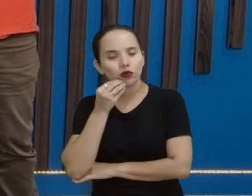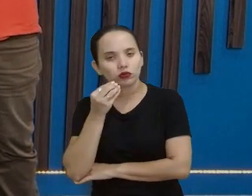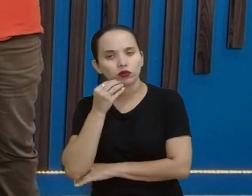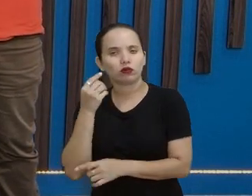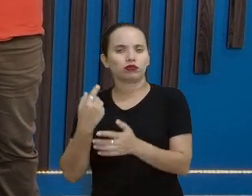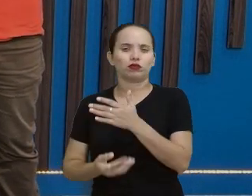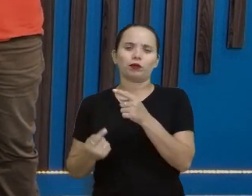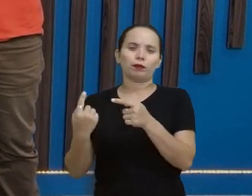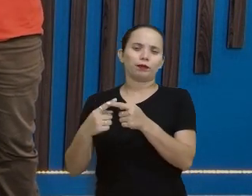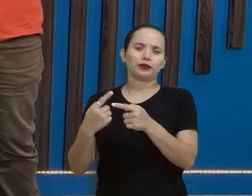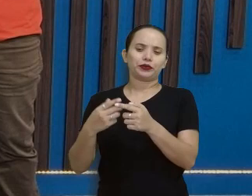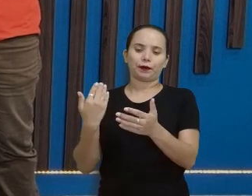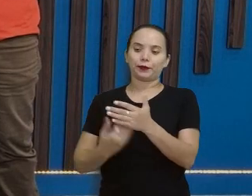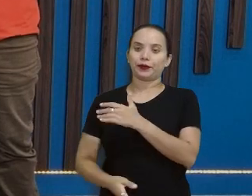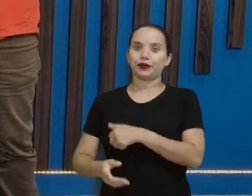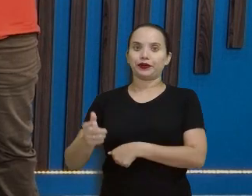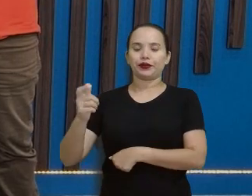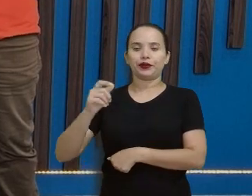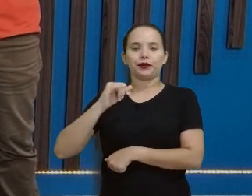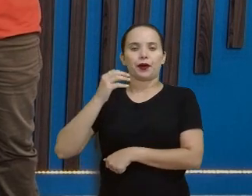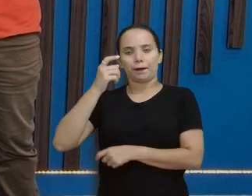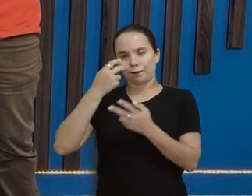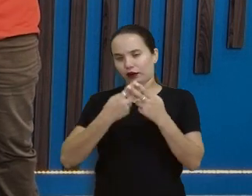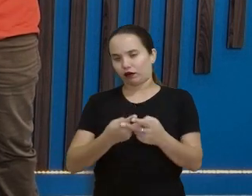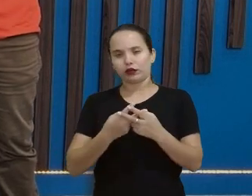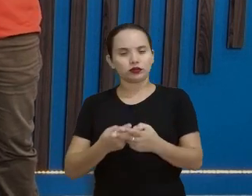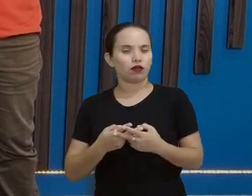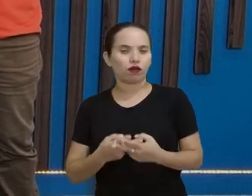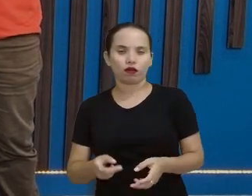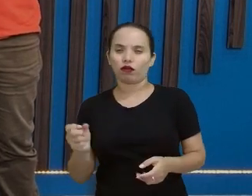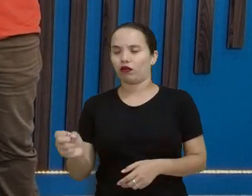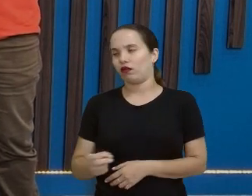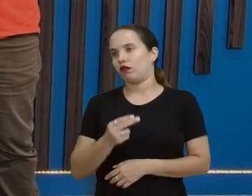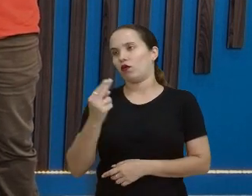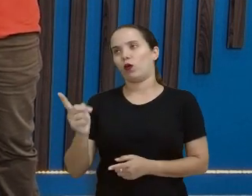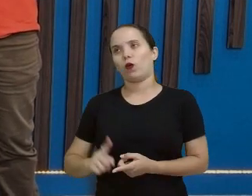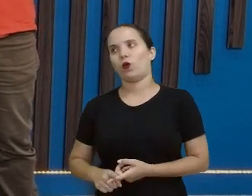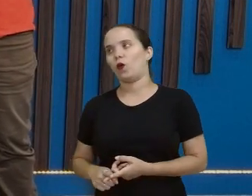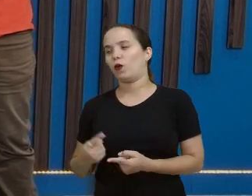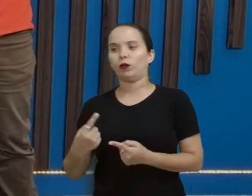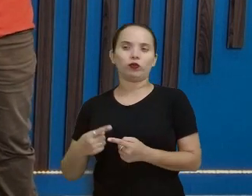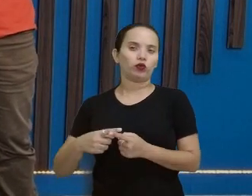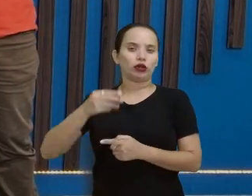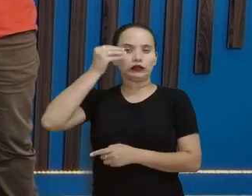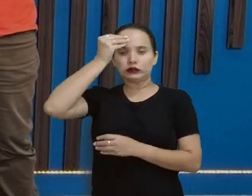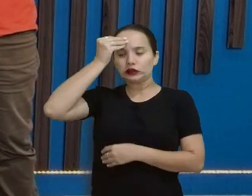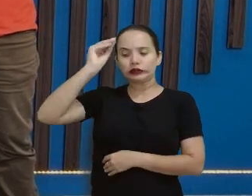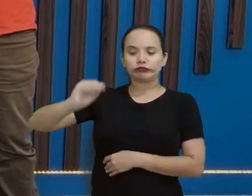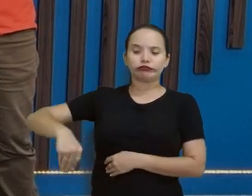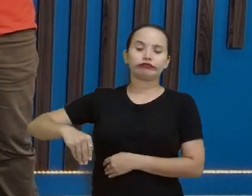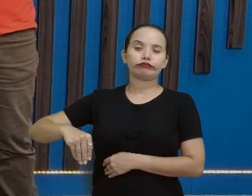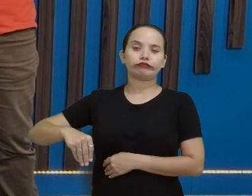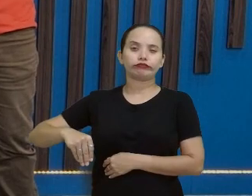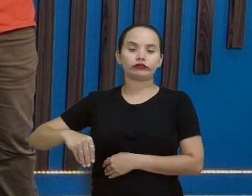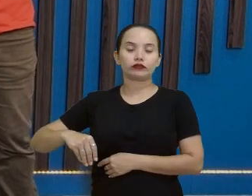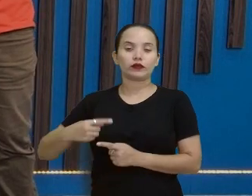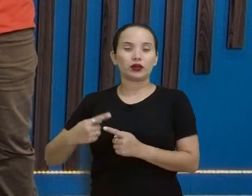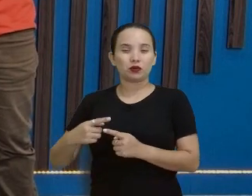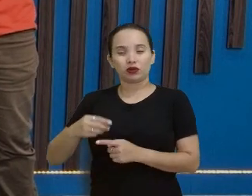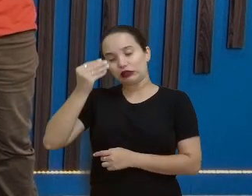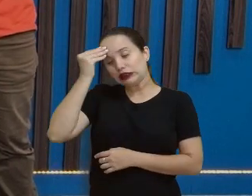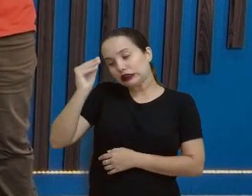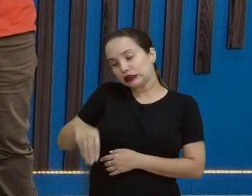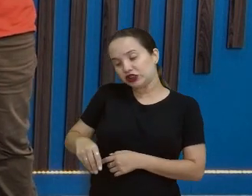a paciência e se estourou e deixou tudo para lá, ou porque a gente desistiu, né? Esse sentimento de